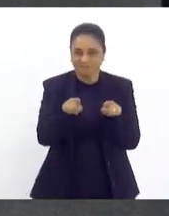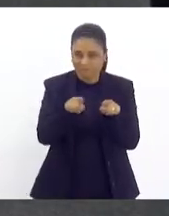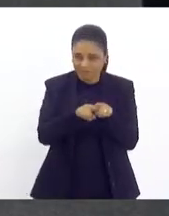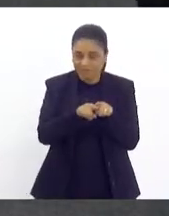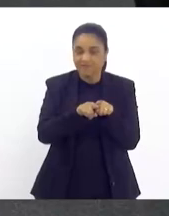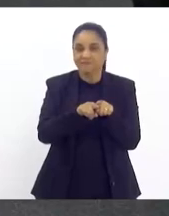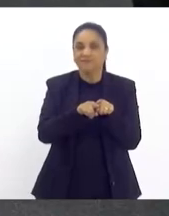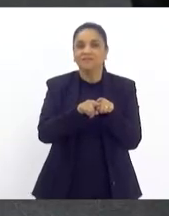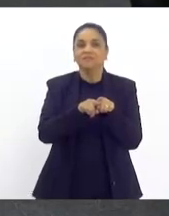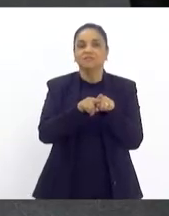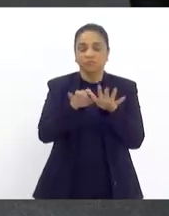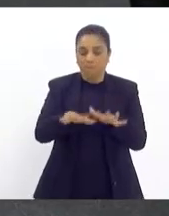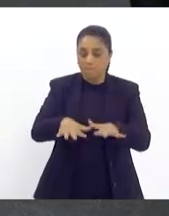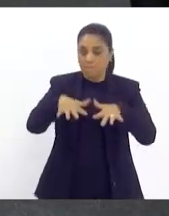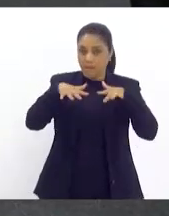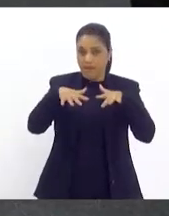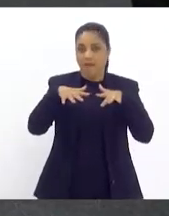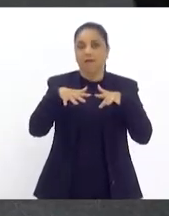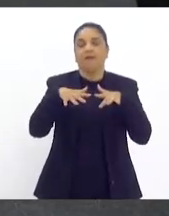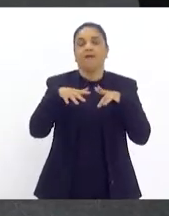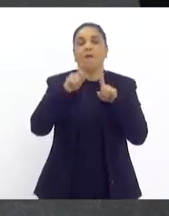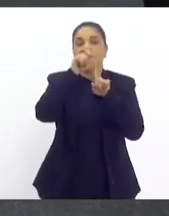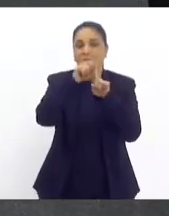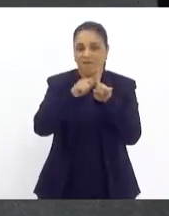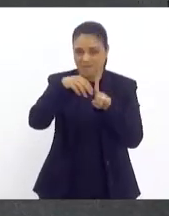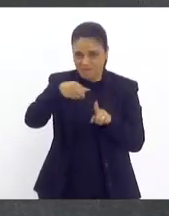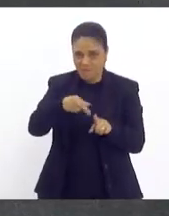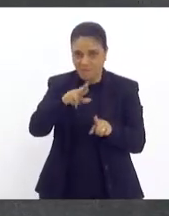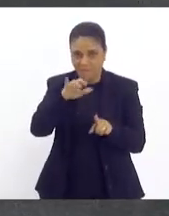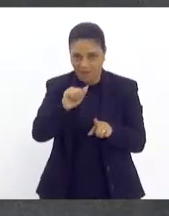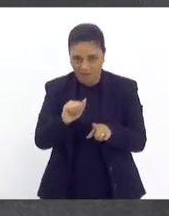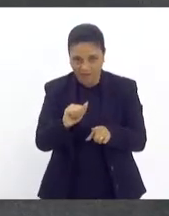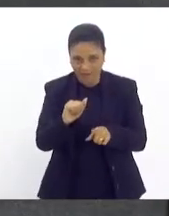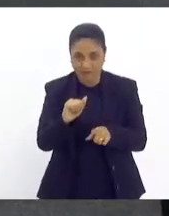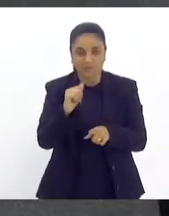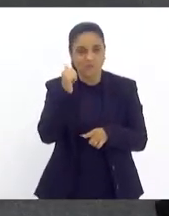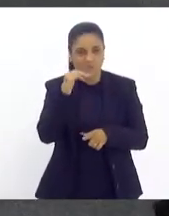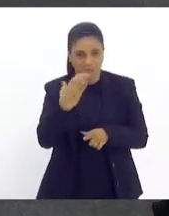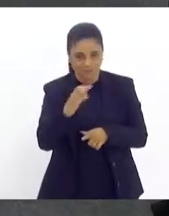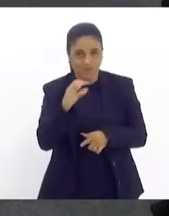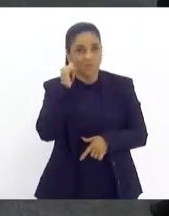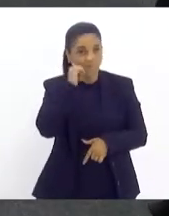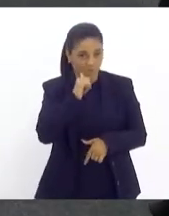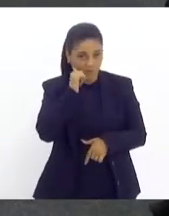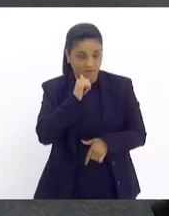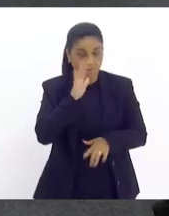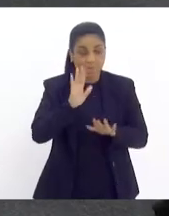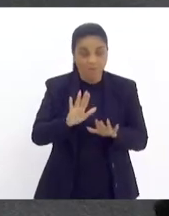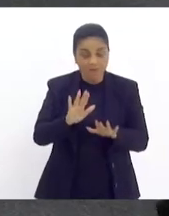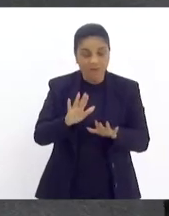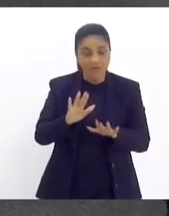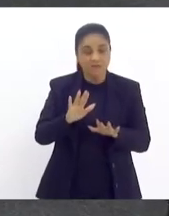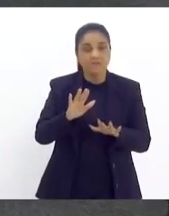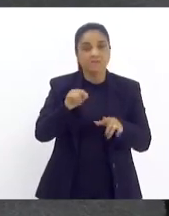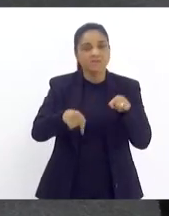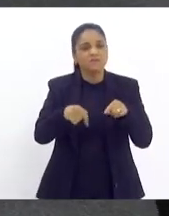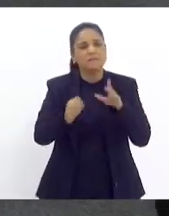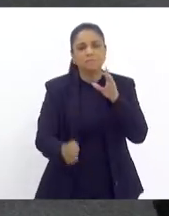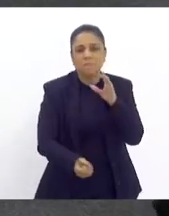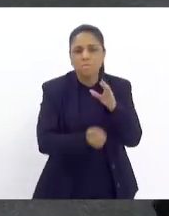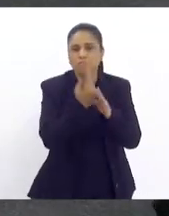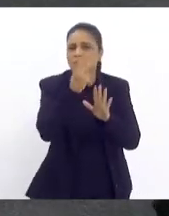as sessões relativas ao mês de março só que aquilo que a gente produz aqui nem sempre entendido